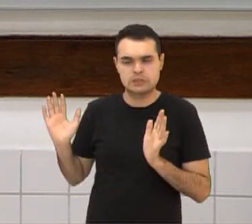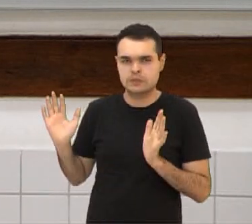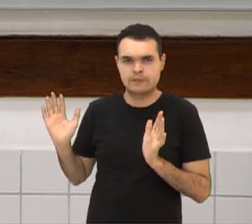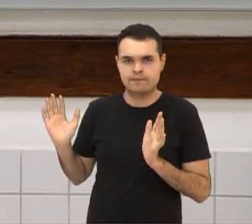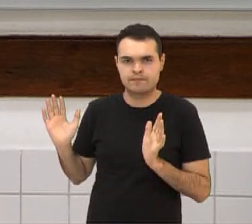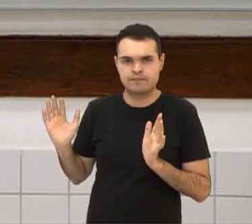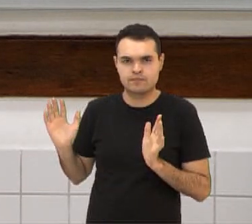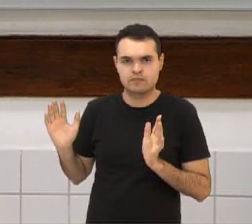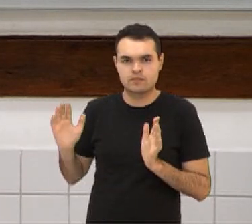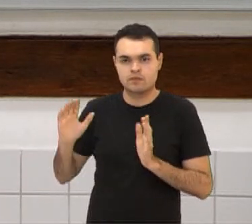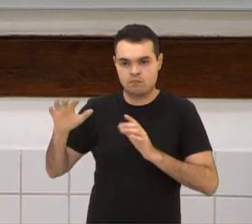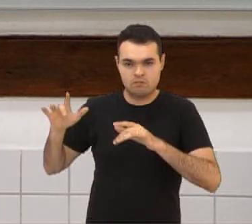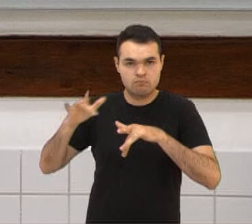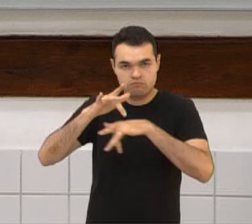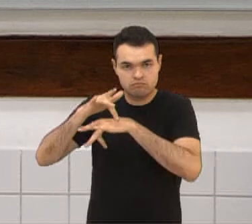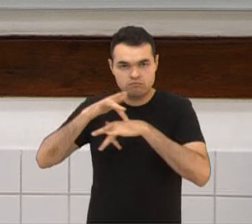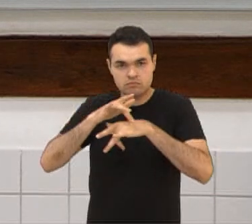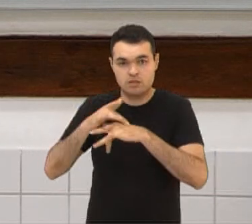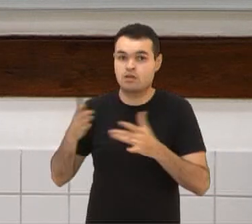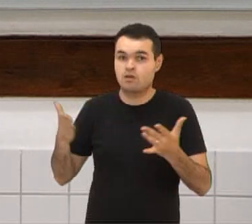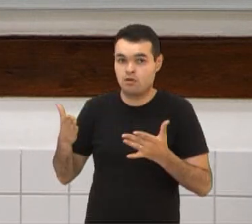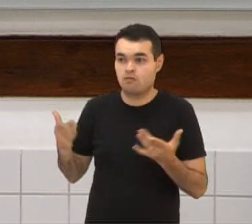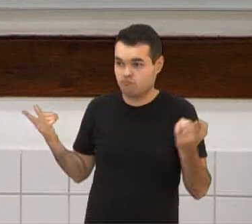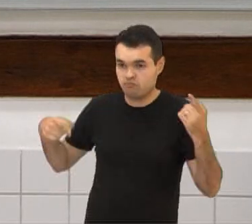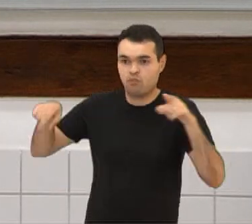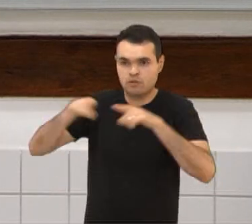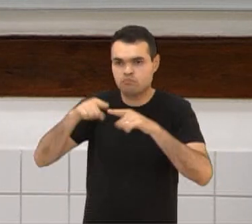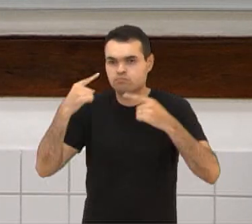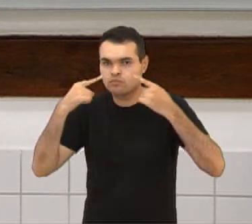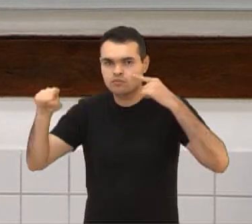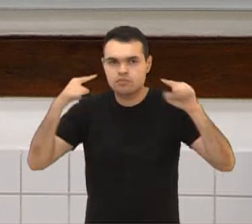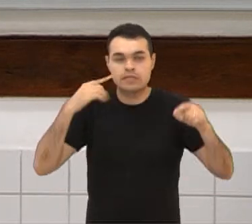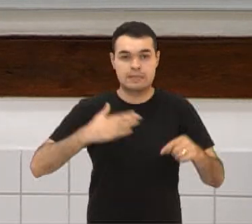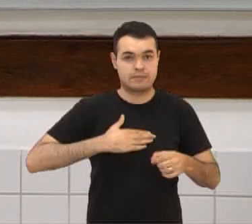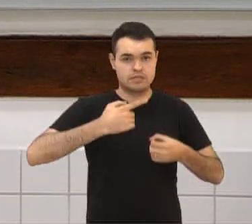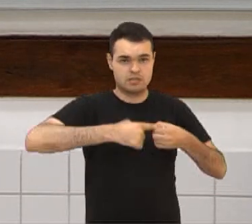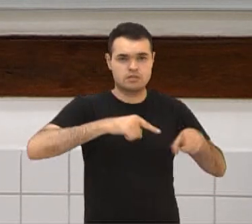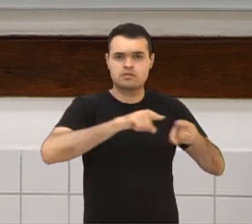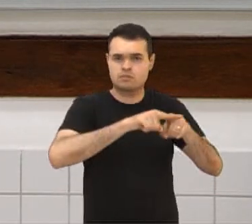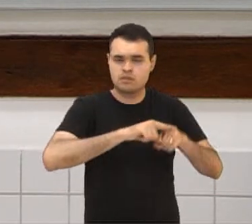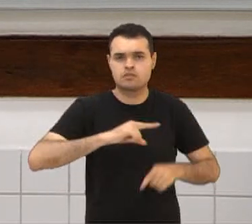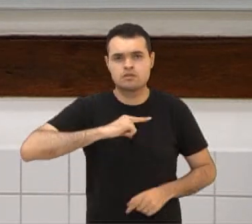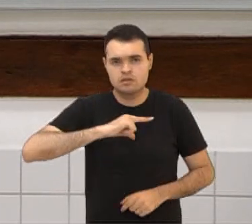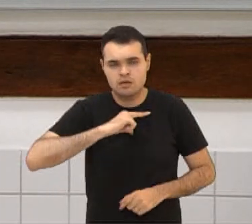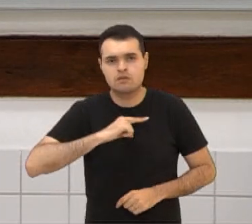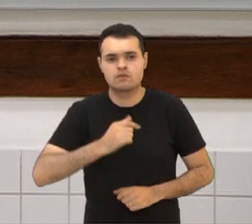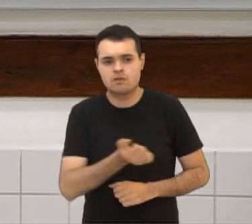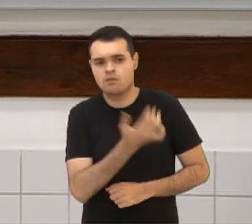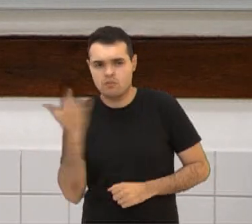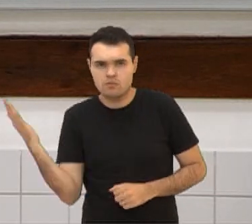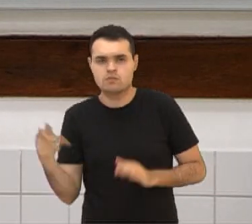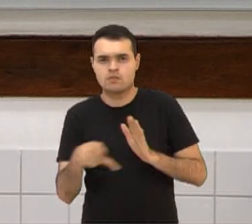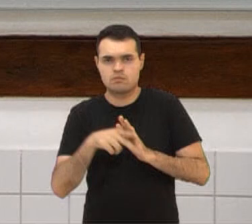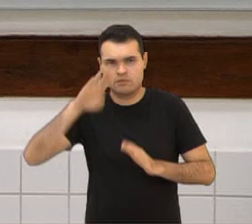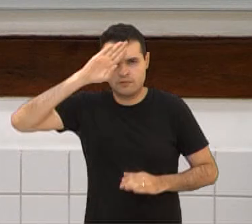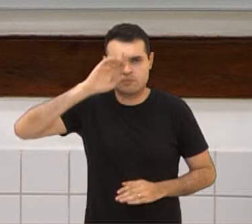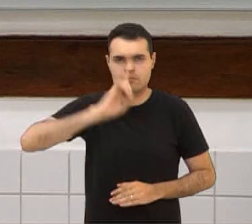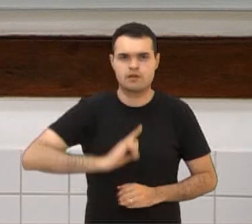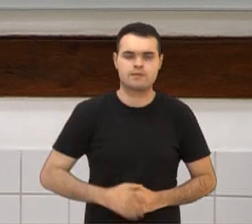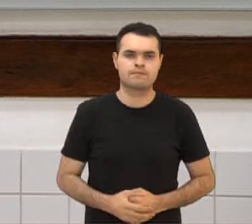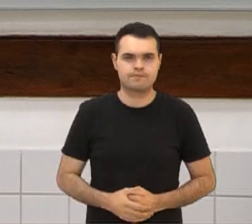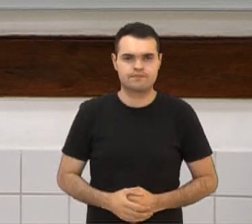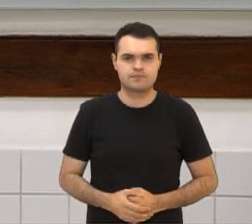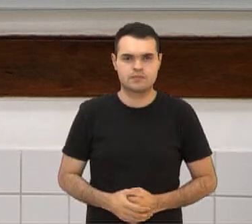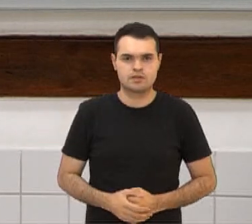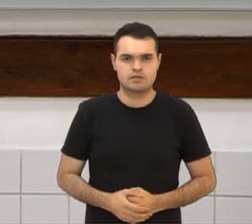transmitida também pelo Aedes aegypti e a gente está tendo surtos, inclusive na minha cidade, né? Teve já alguns casos de febre amarela. Então, o fato